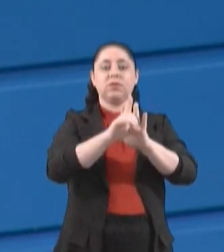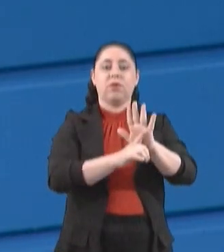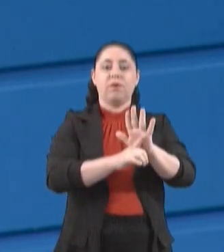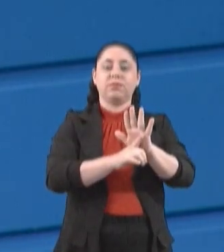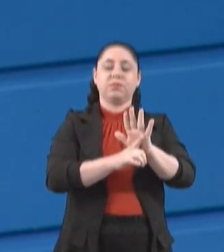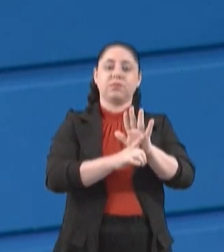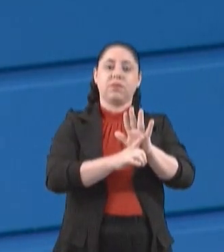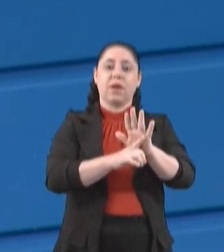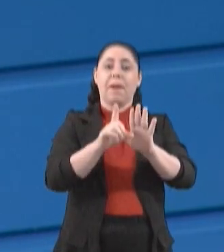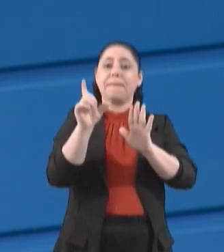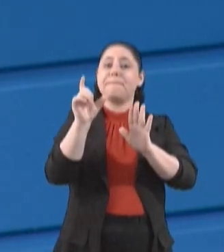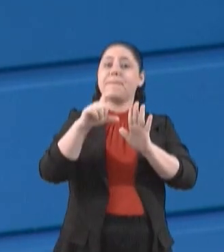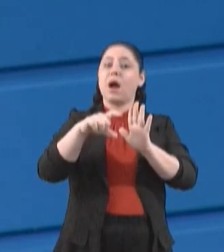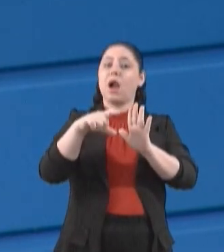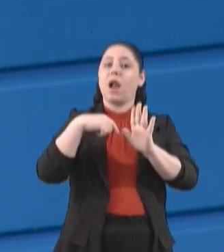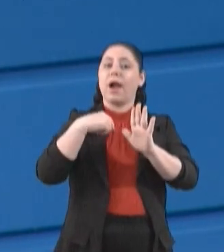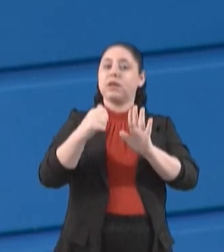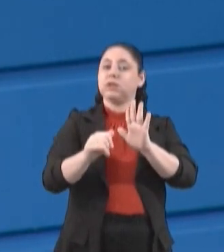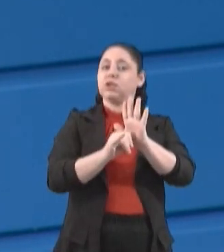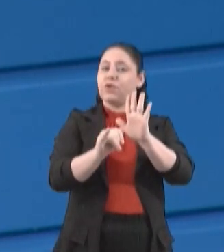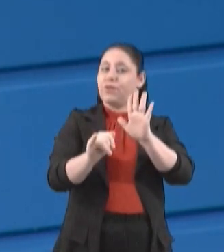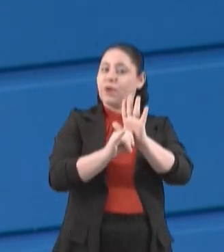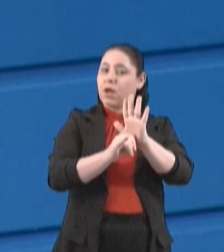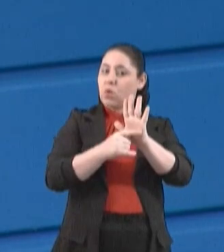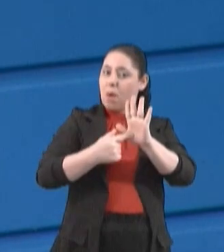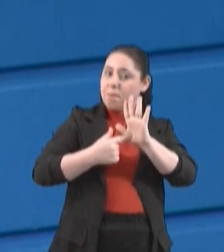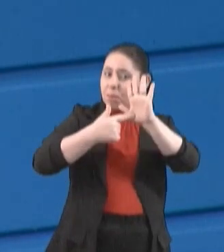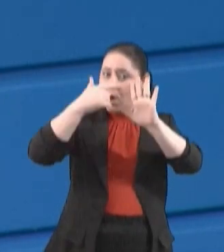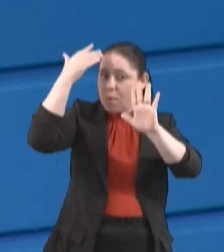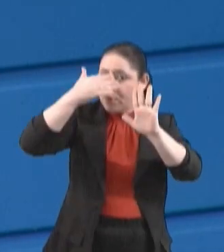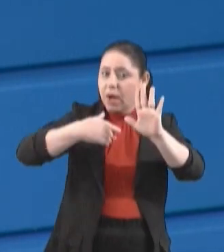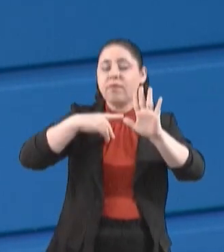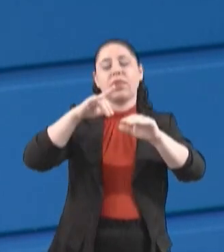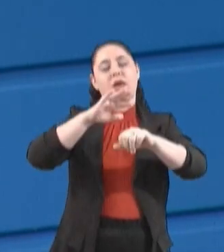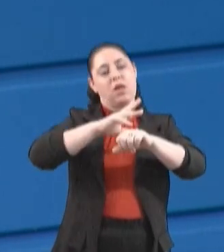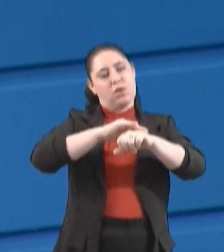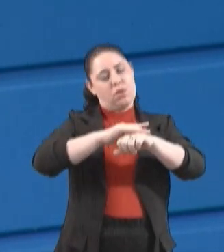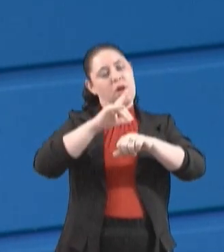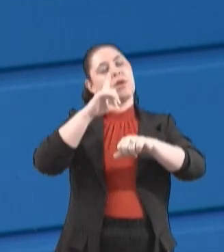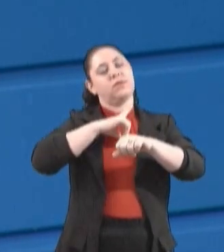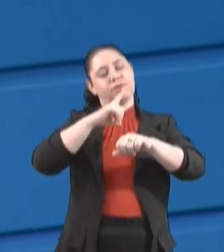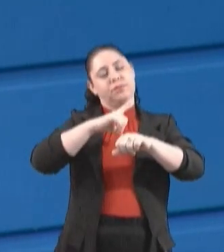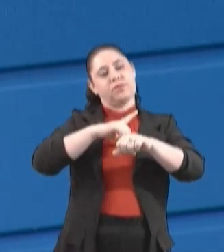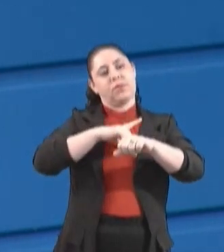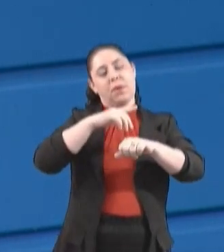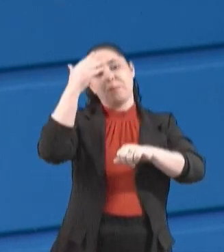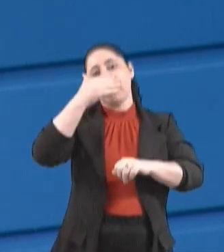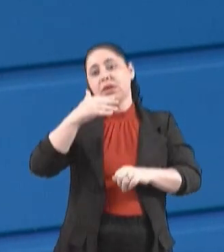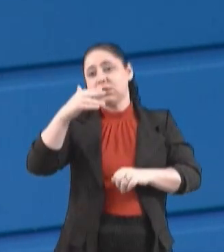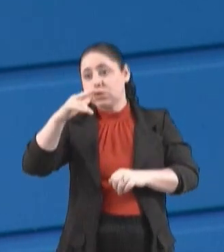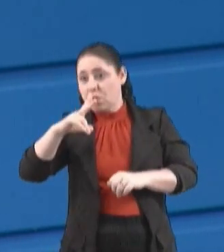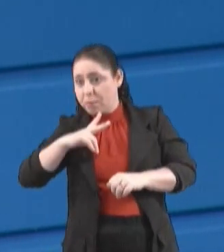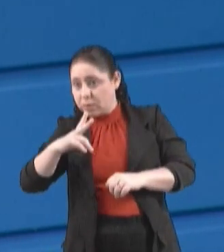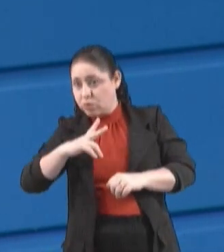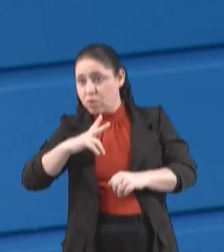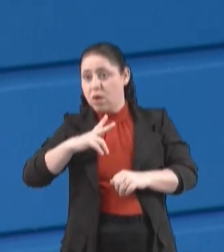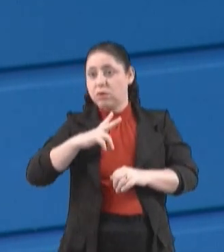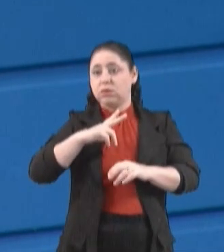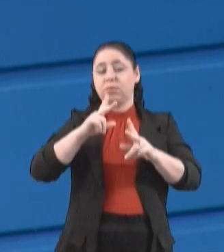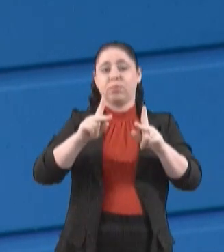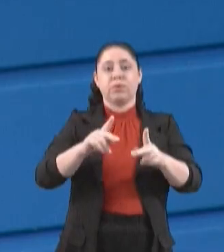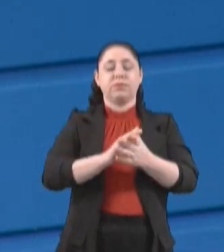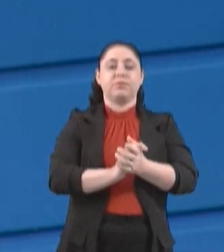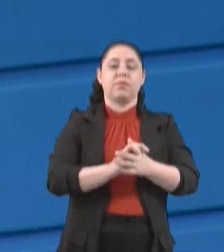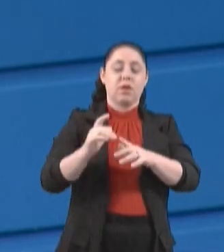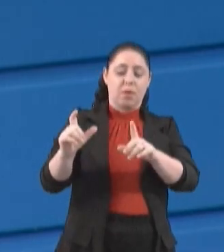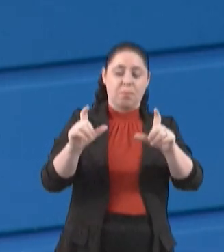direito à carteira de identificação que lhes garantirá a comprovação da condição de saúde perante órgãos públicos e privados, ao